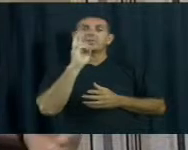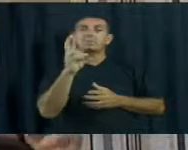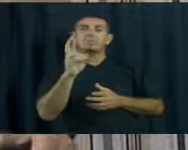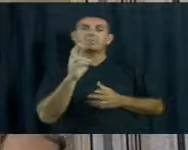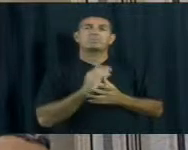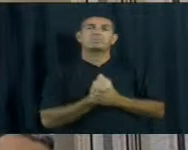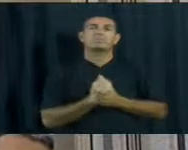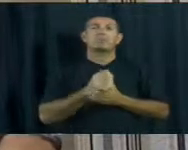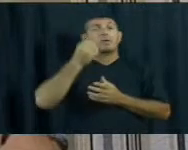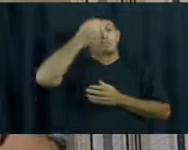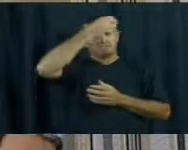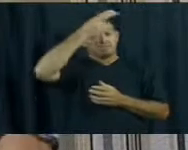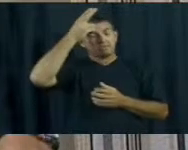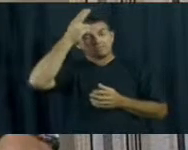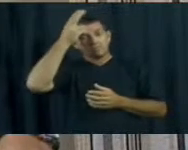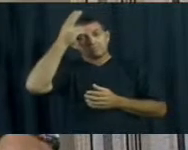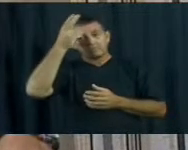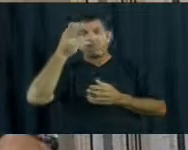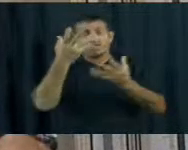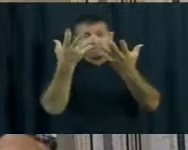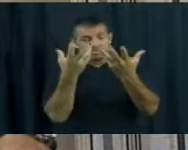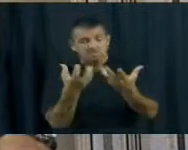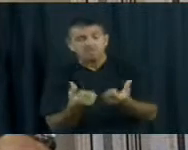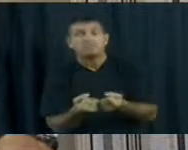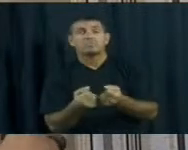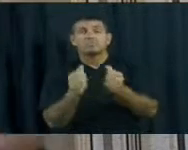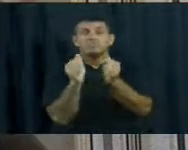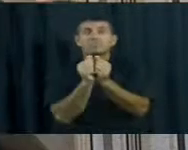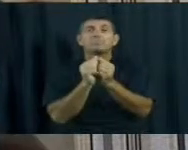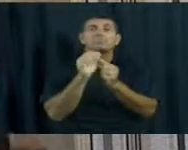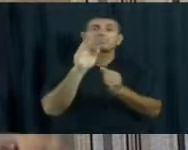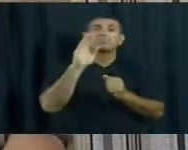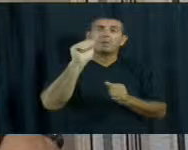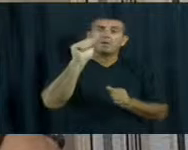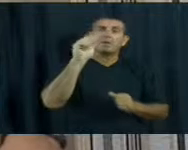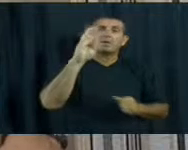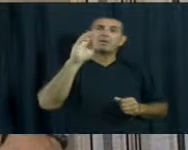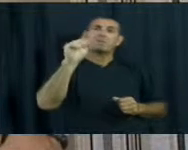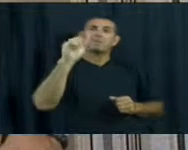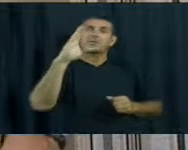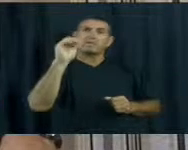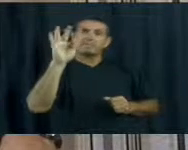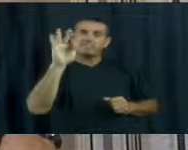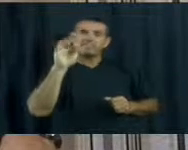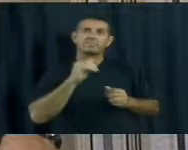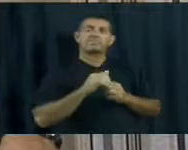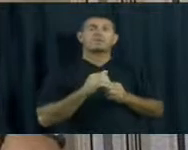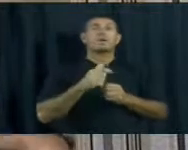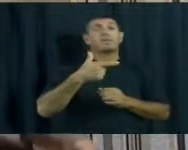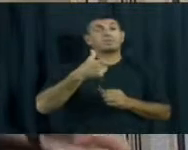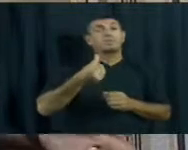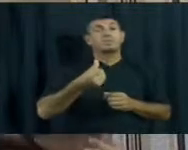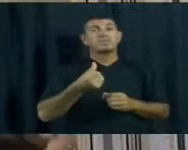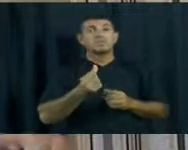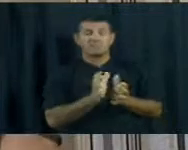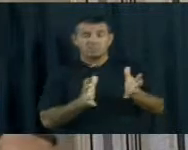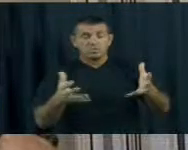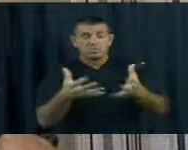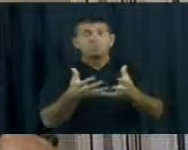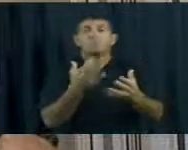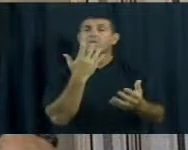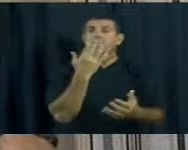abraçou esse projeto, né, junto com a Abacaf. Nós vamos ter 26 blocos de carnaval desfilando no